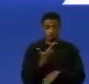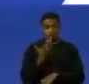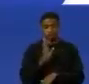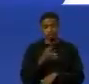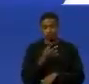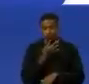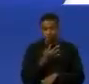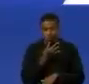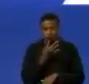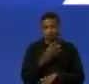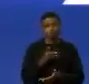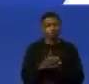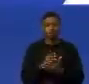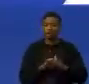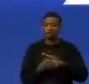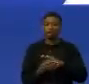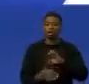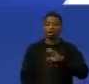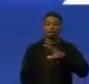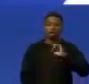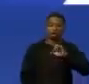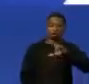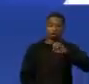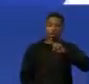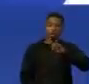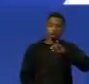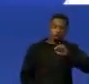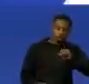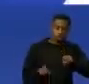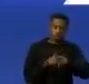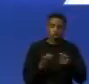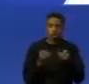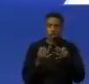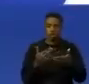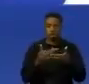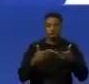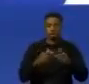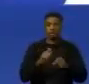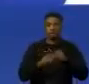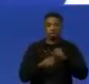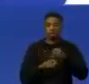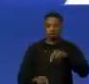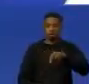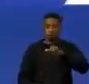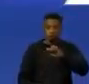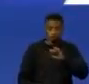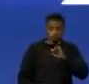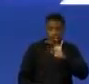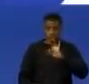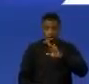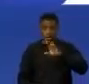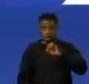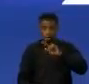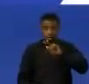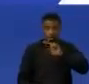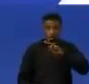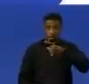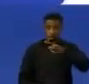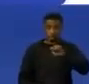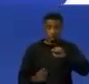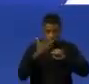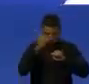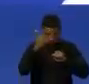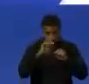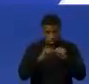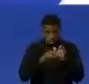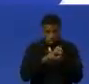clássica do Enem, que é a parte de ecologia, especificamente falando sobre o ciclo do nitrogênio. Então o examinador,